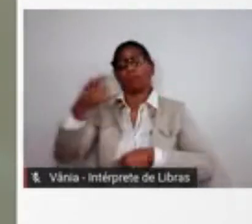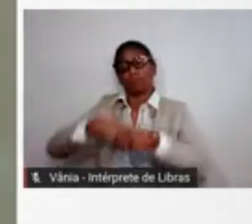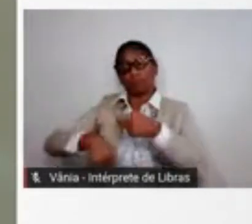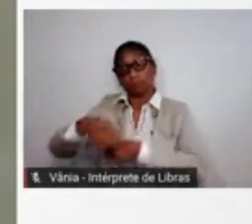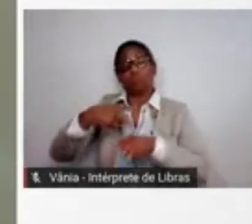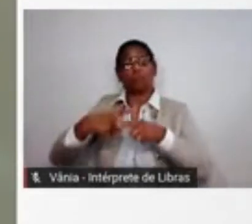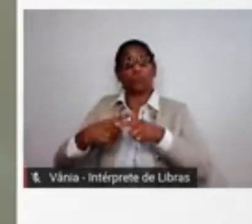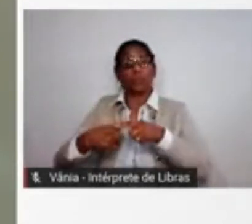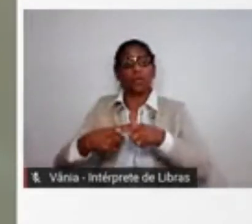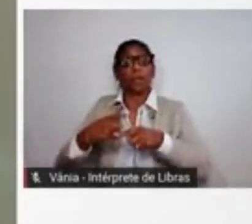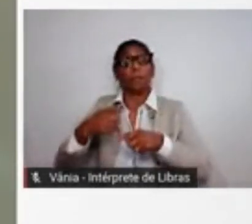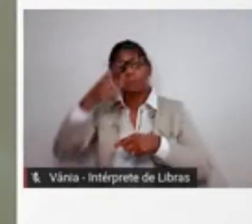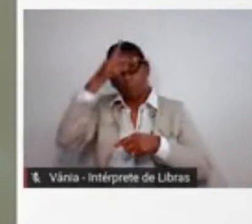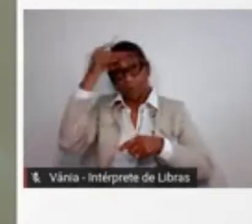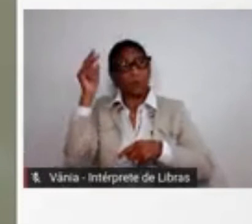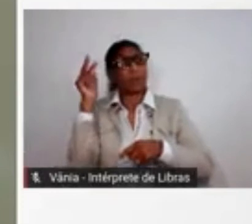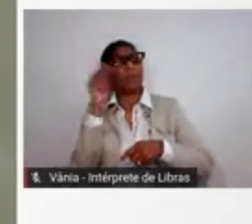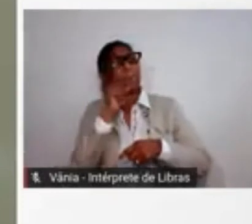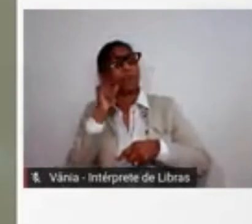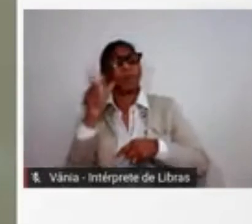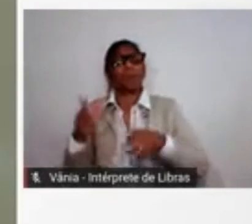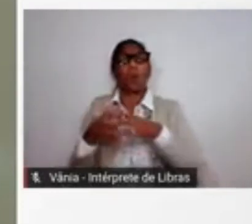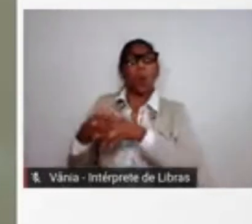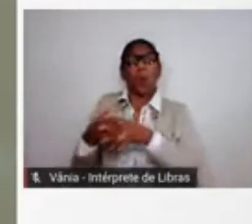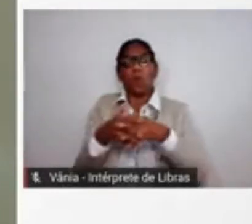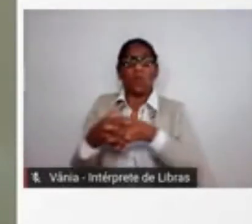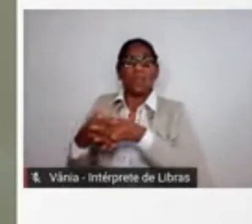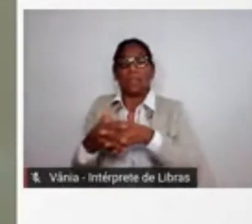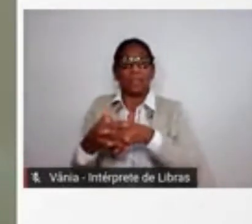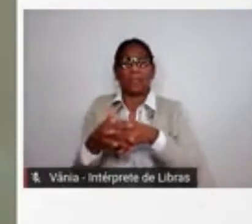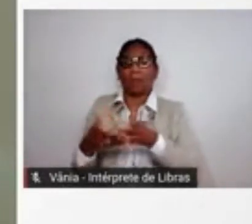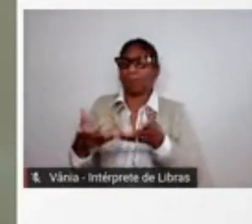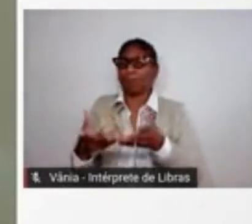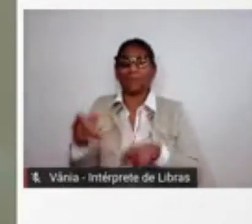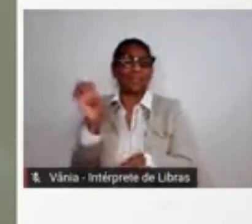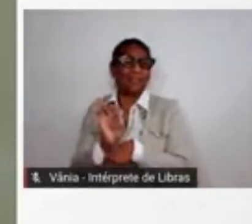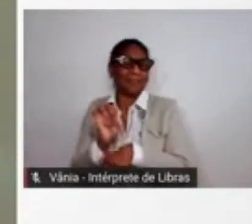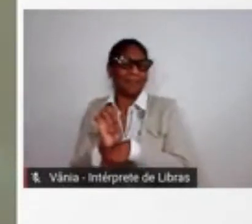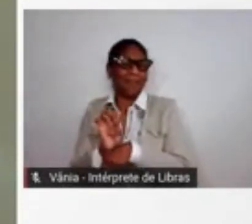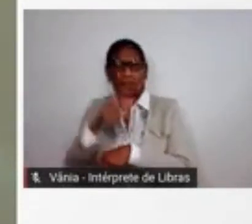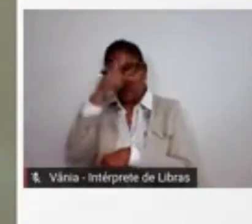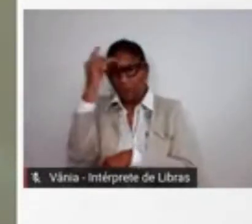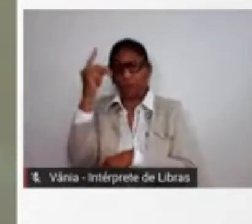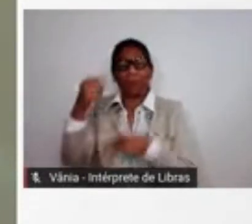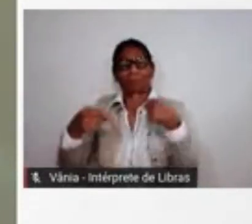em que, segundo a Prefeitura, teria havido uma confusão desnecessária entre competências estadual e municipal.